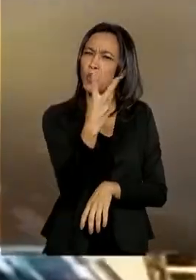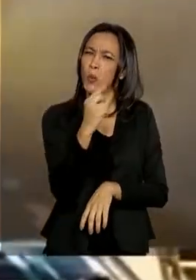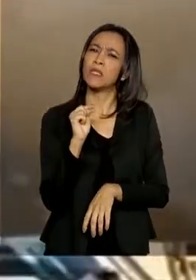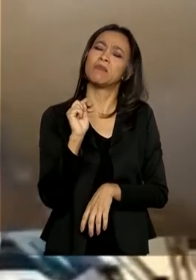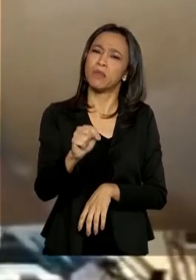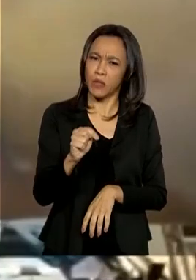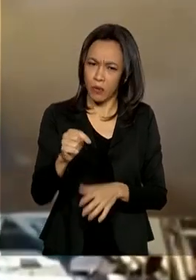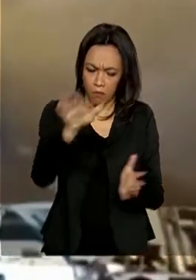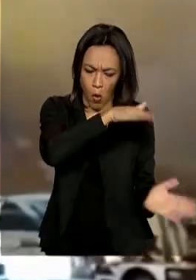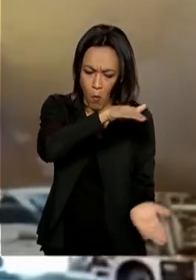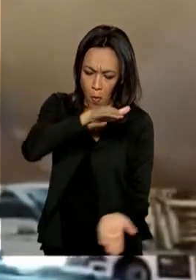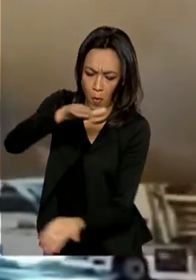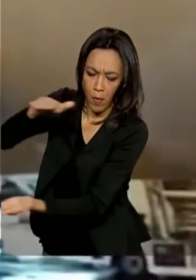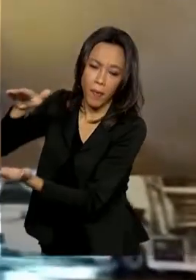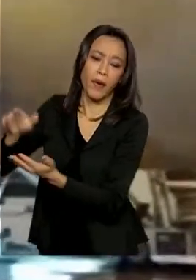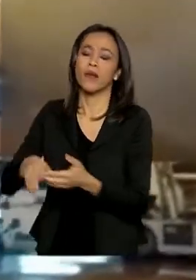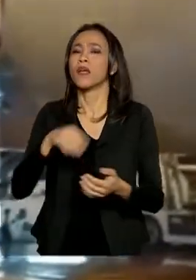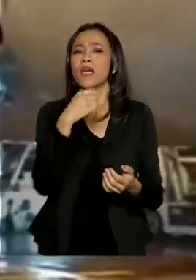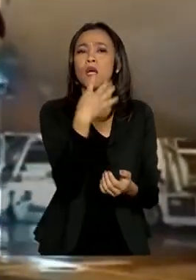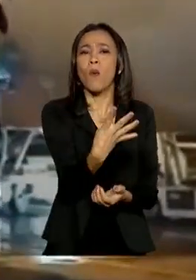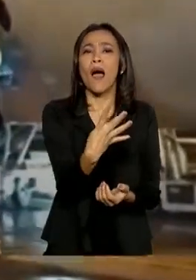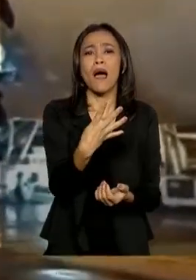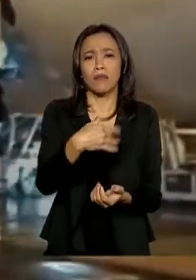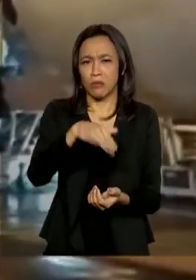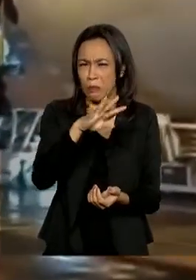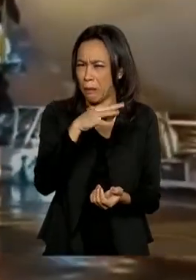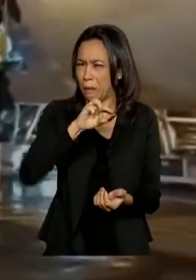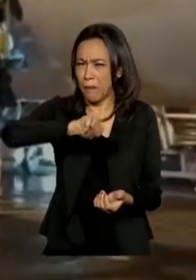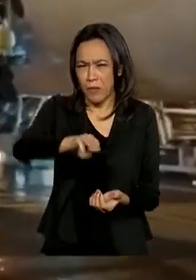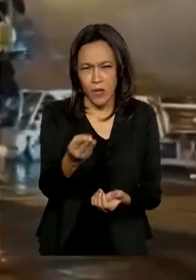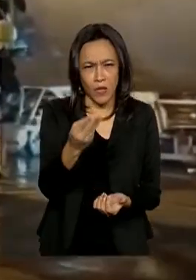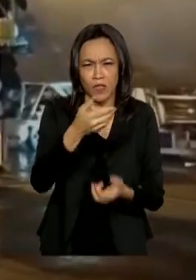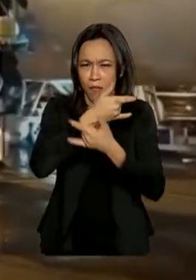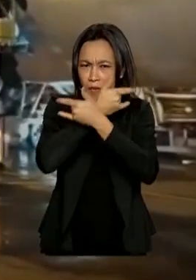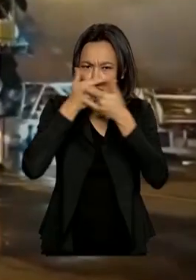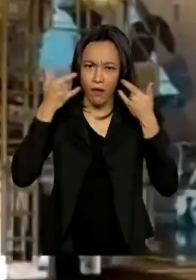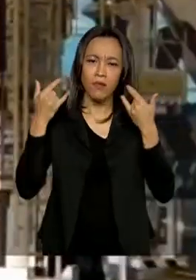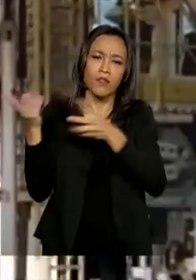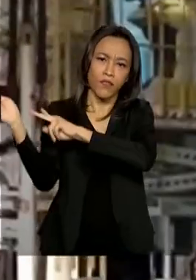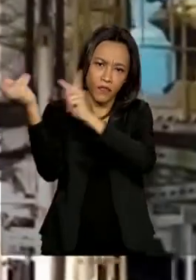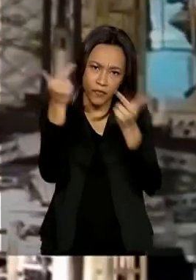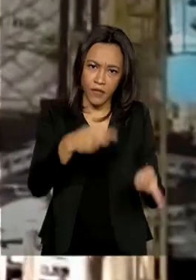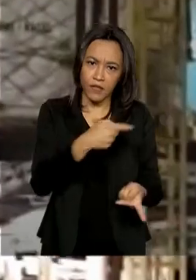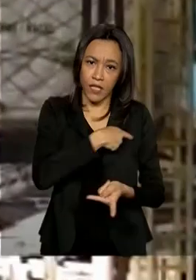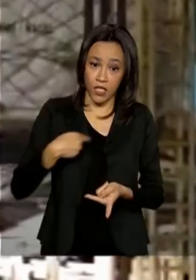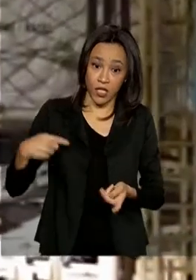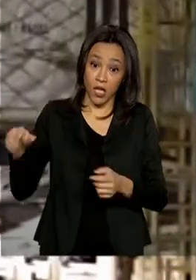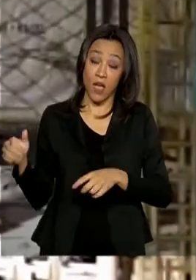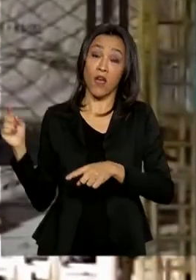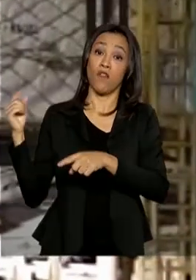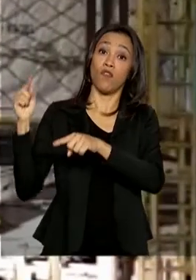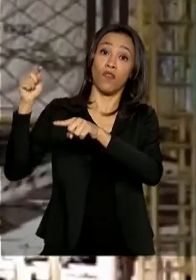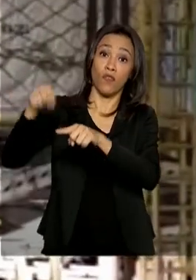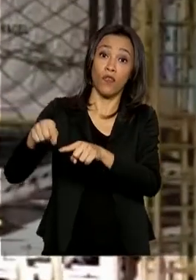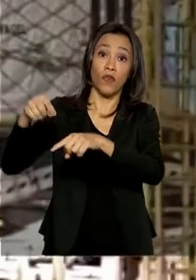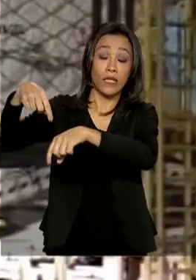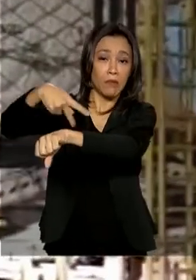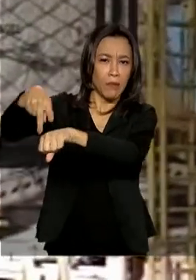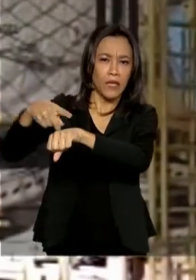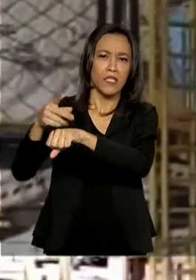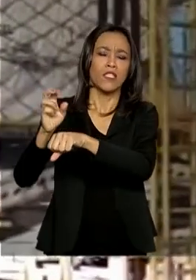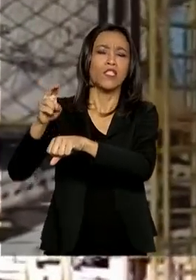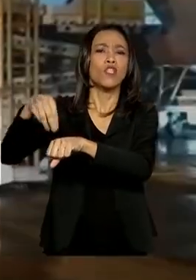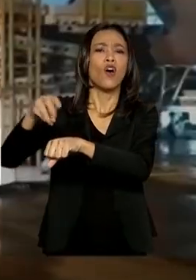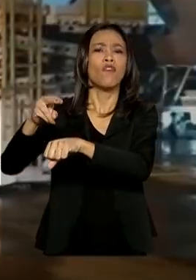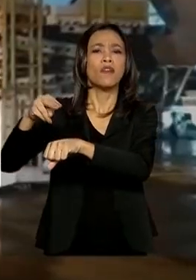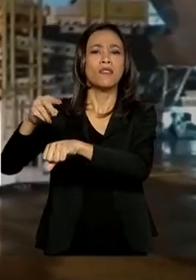4 milhões e 400 mil máscaras cirúrgicas da China. E antes de chegar ao Brasil, fez escalas na Nova Zelândia e também no Chile. No